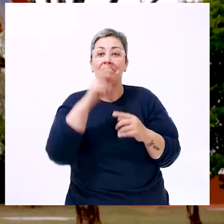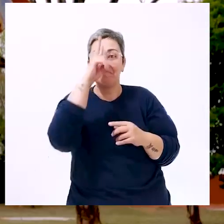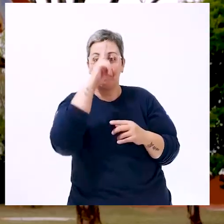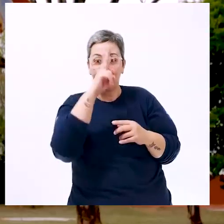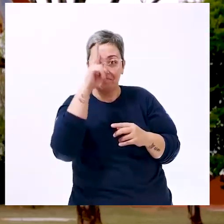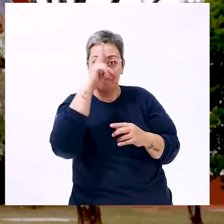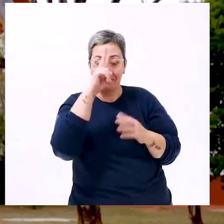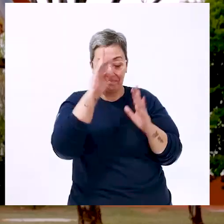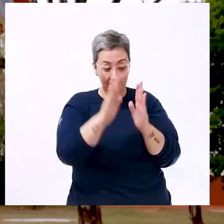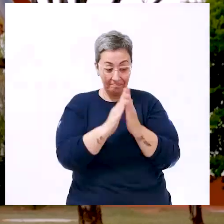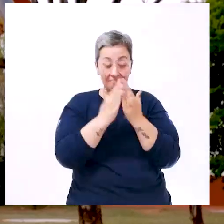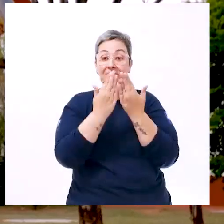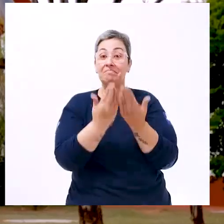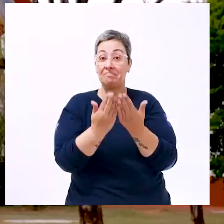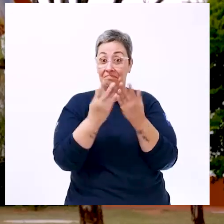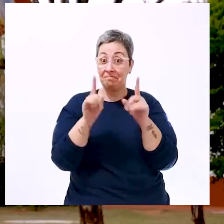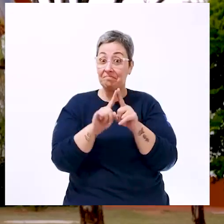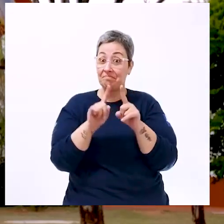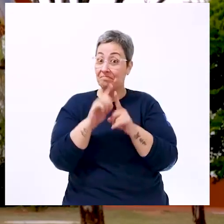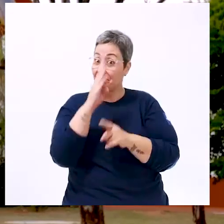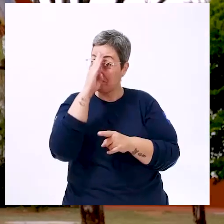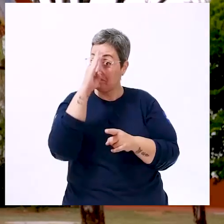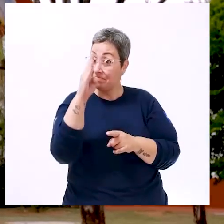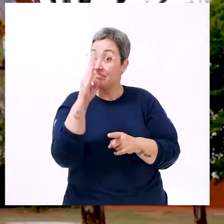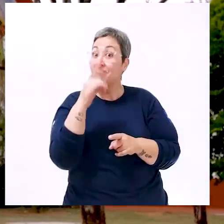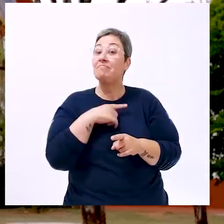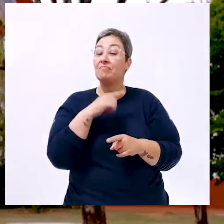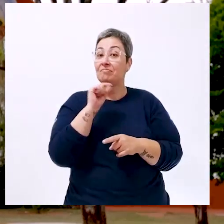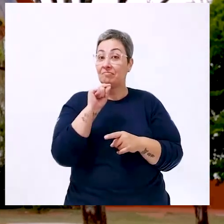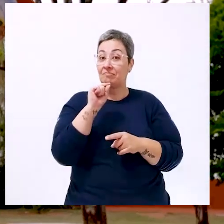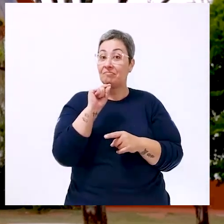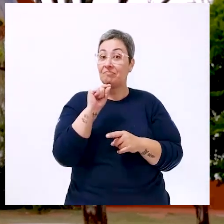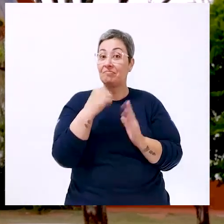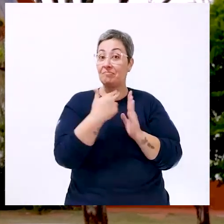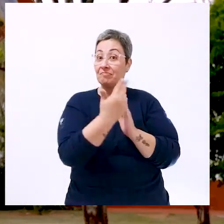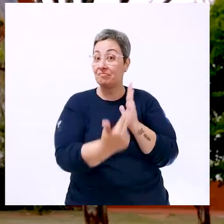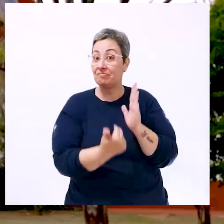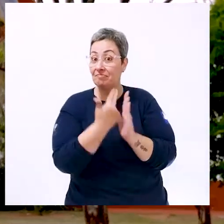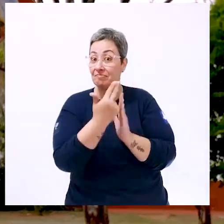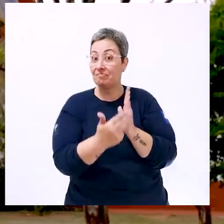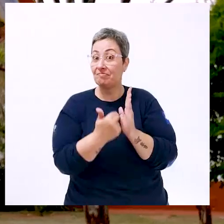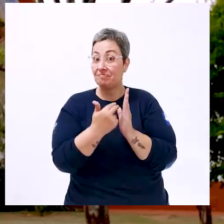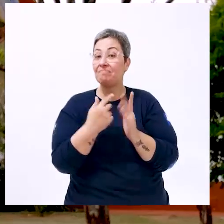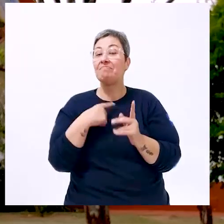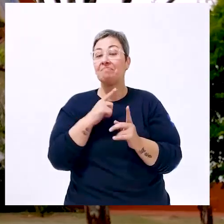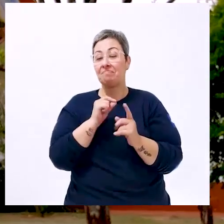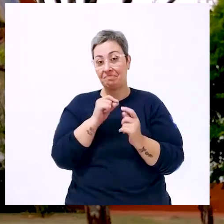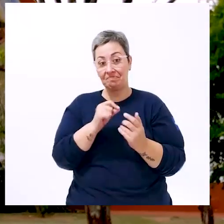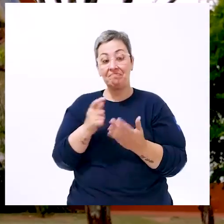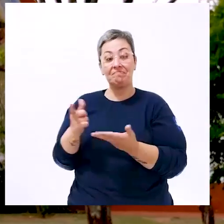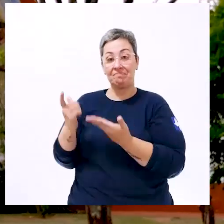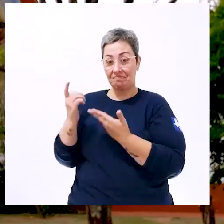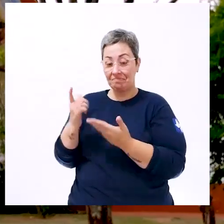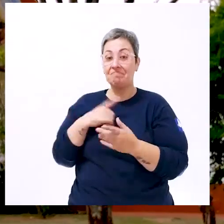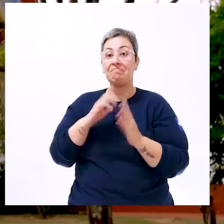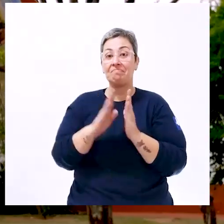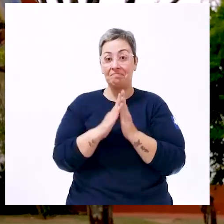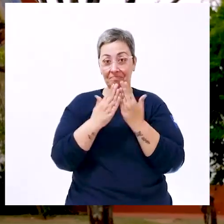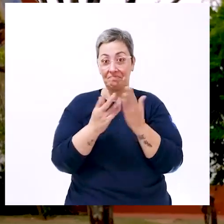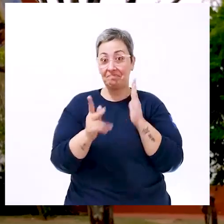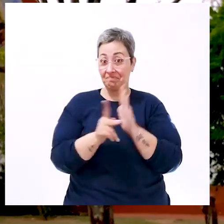só com a história deste livro, mas principalmente com as ilustrações,